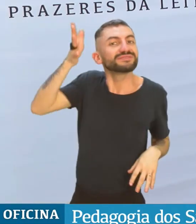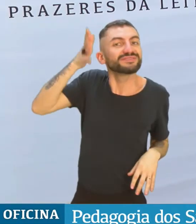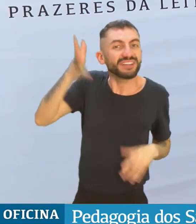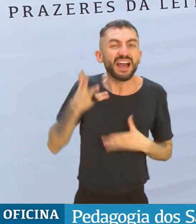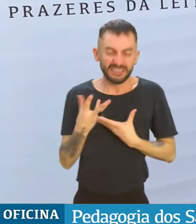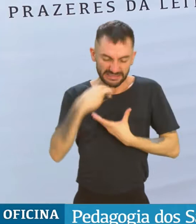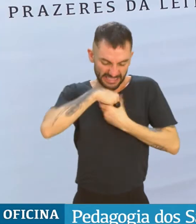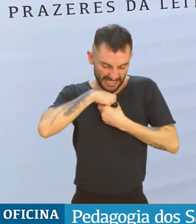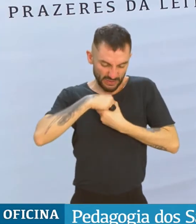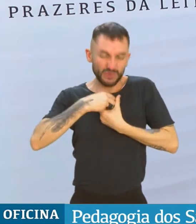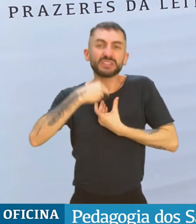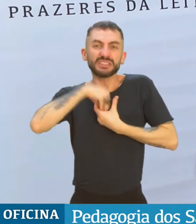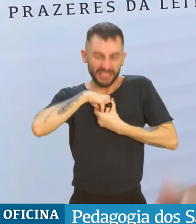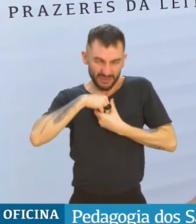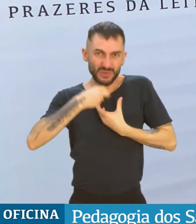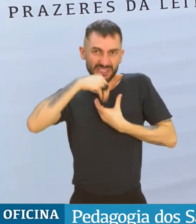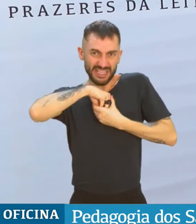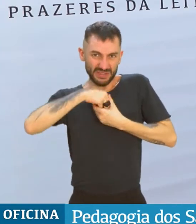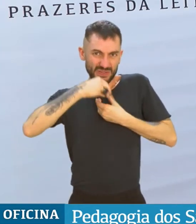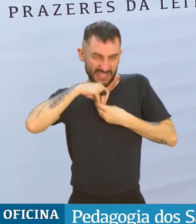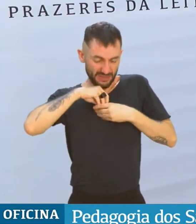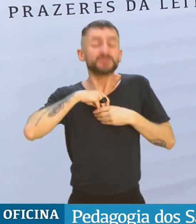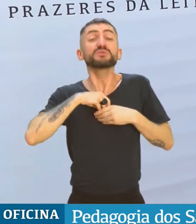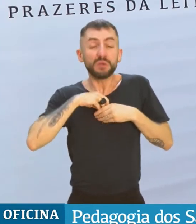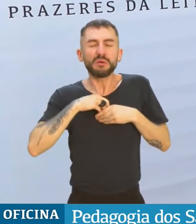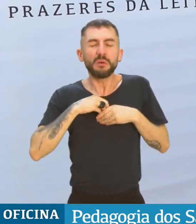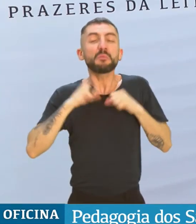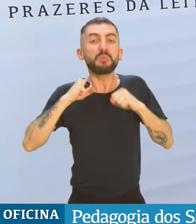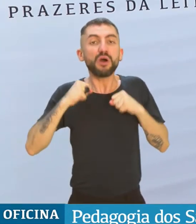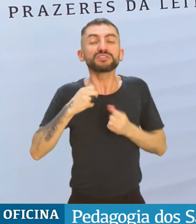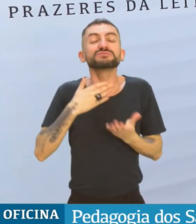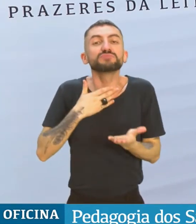que está ali aprisionado dentro dela.